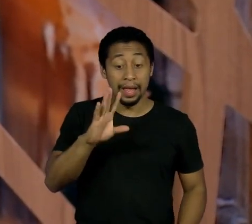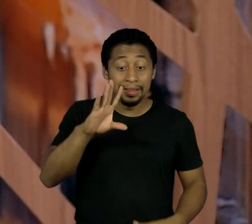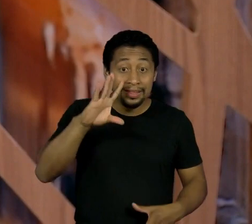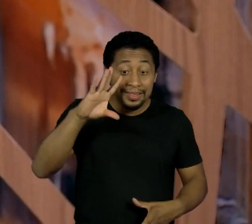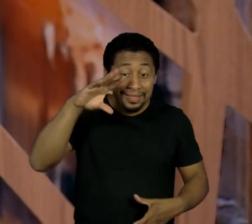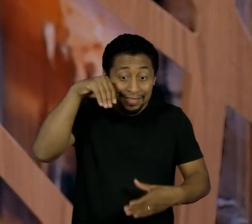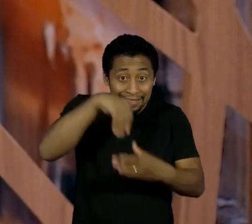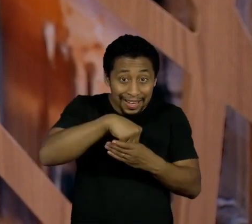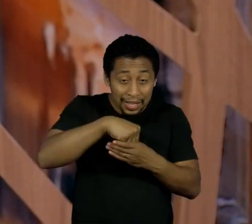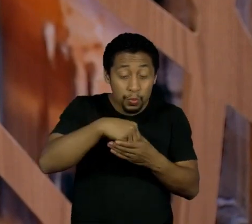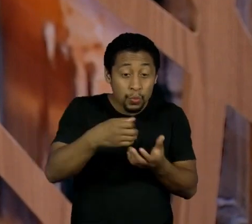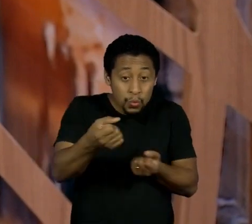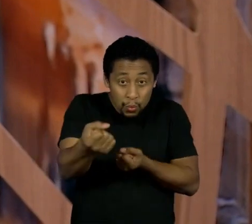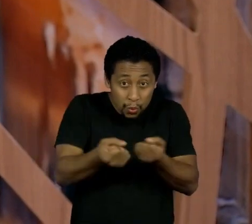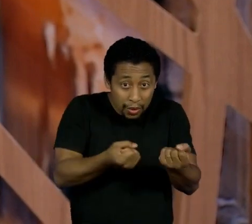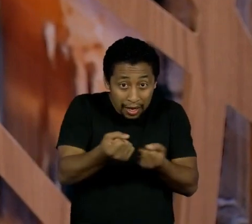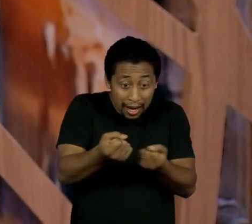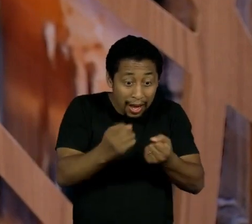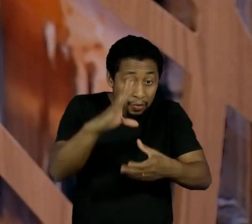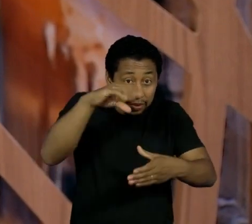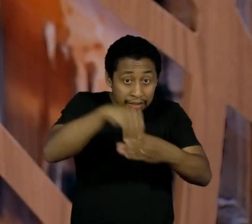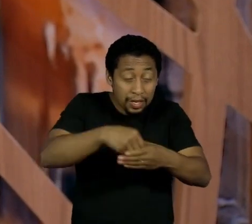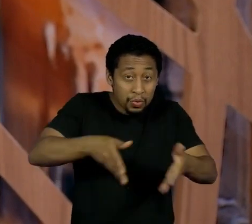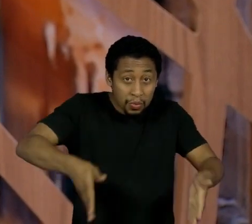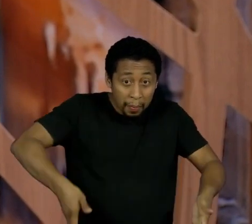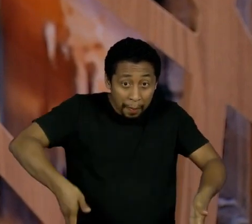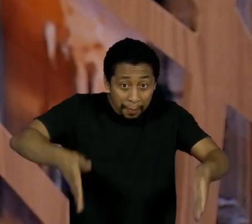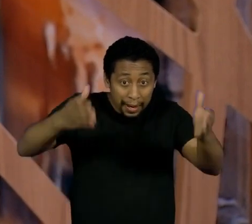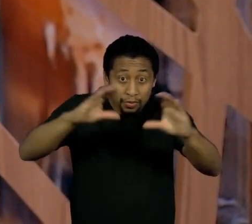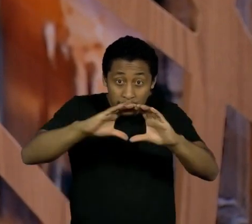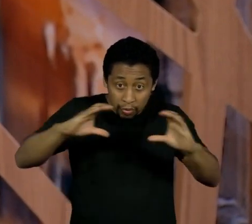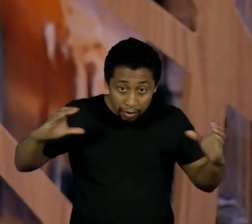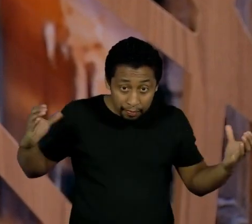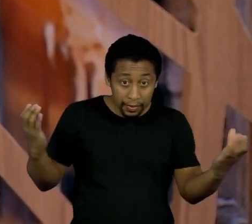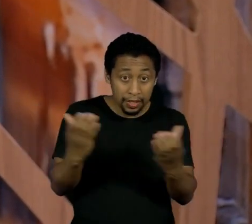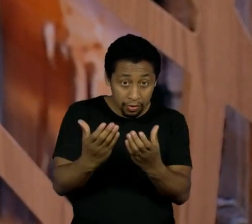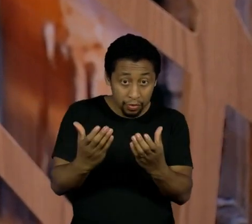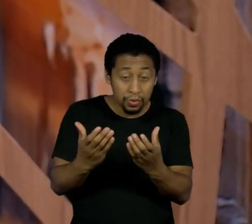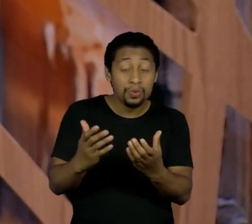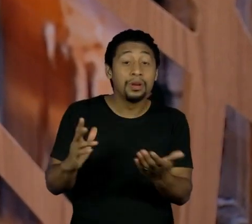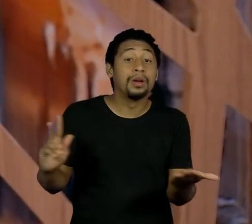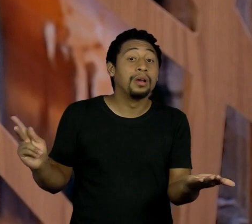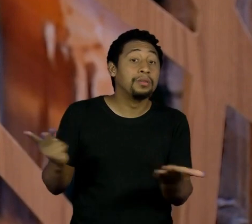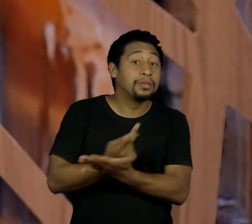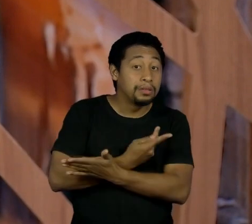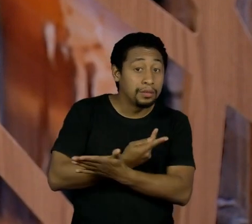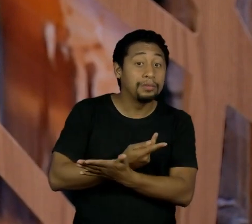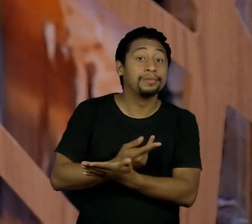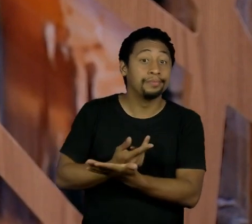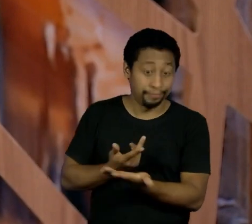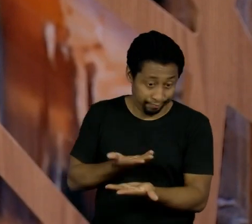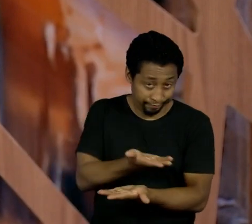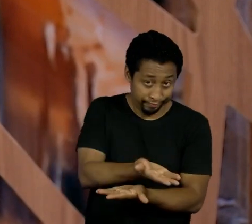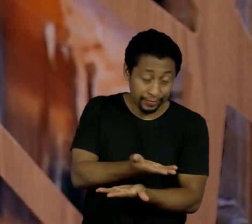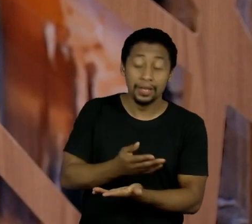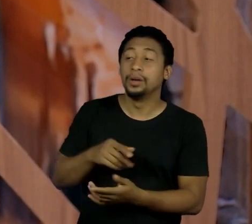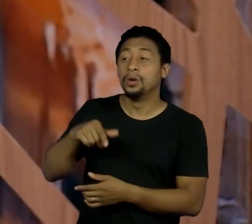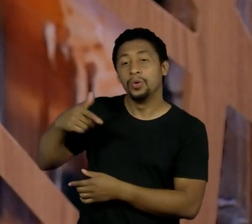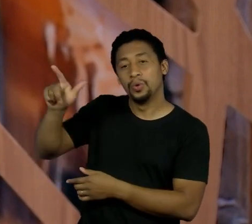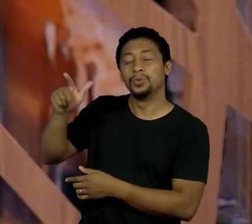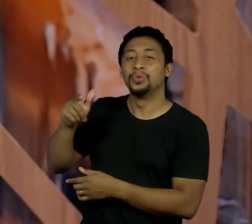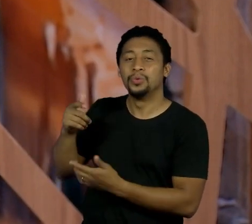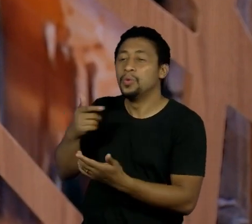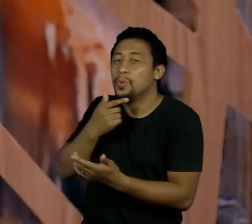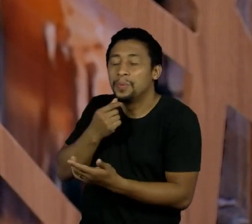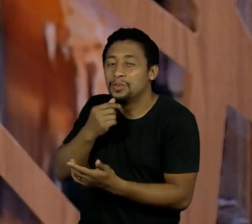do carro estacionado no prédio, comendo uma pizza. Luiz e o Gustavo estavam com o pai no bar, tomando uma cerveja. Hugo